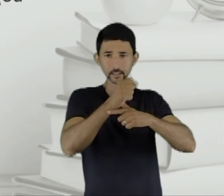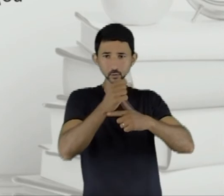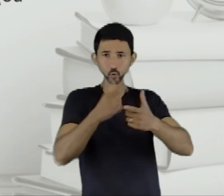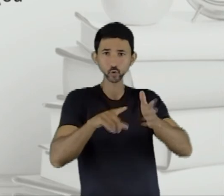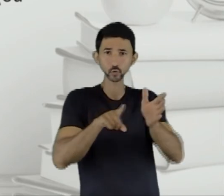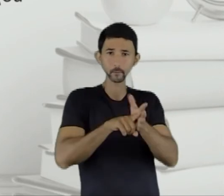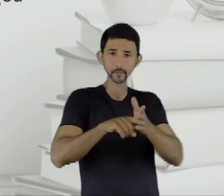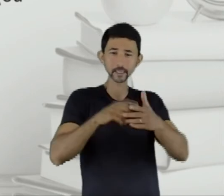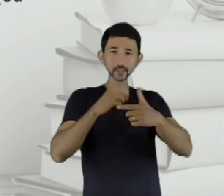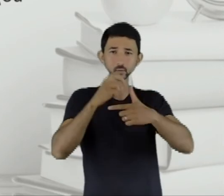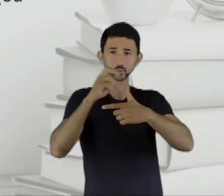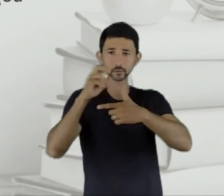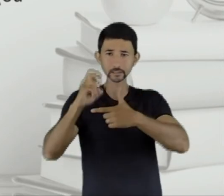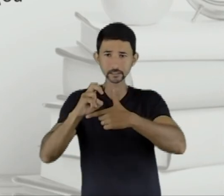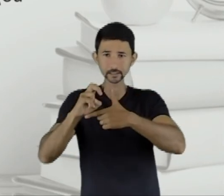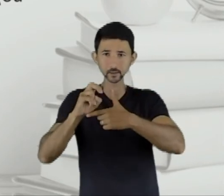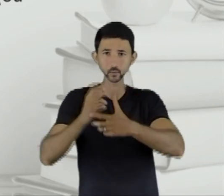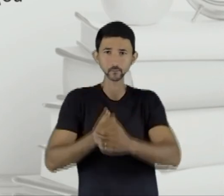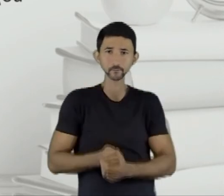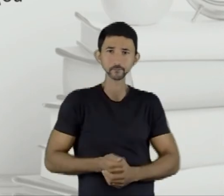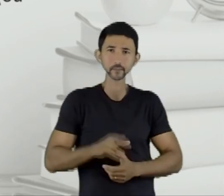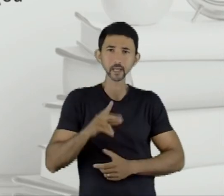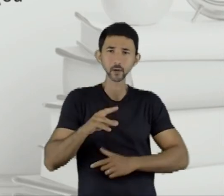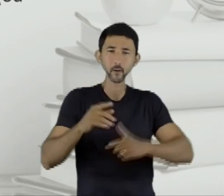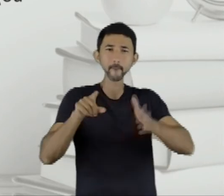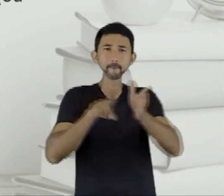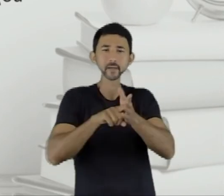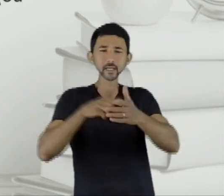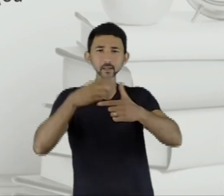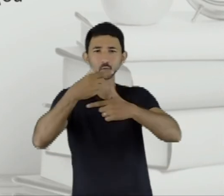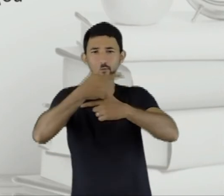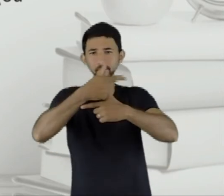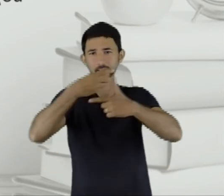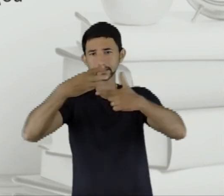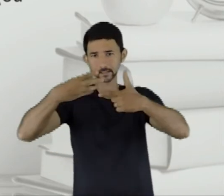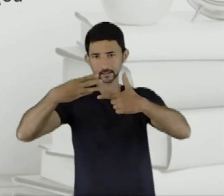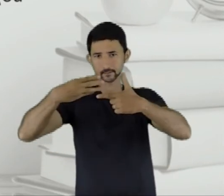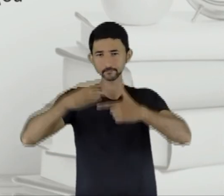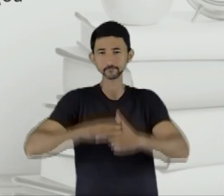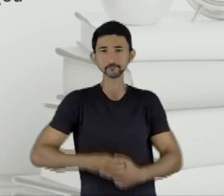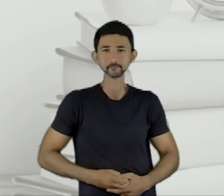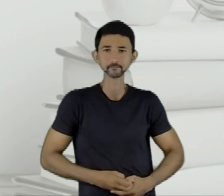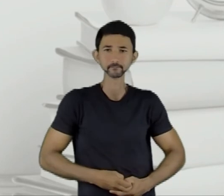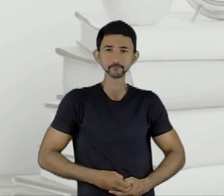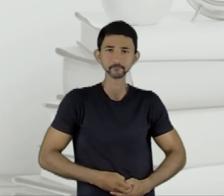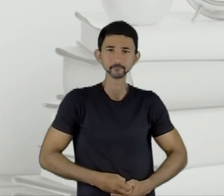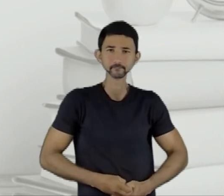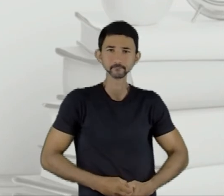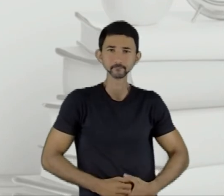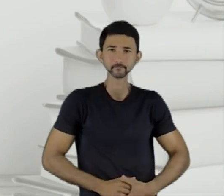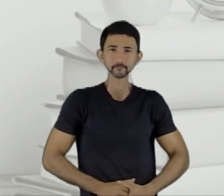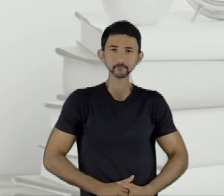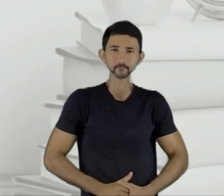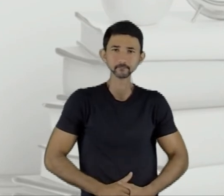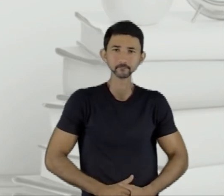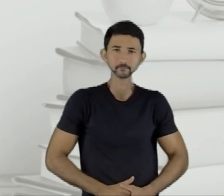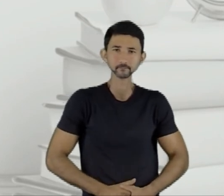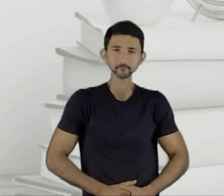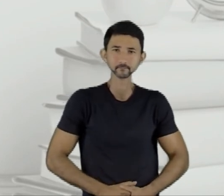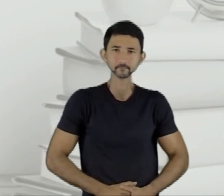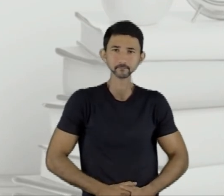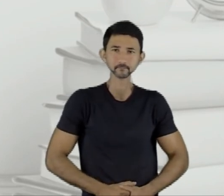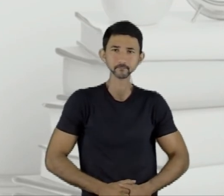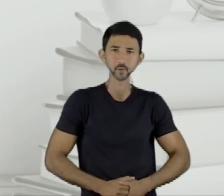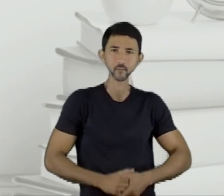23. E mantém-se o denominador, como a gente fez no primeiro caso anteriormente. Quando for a